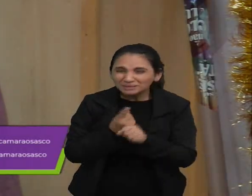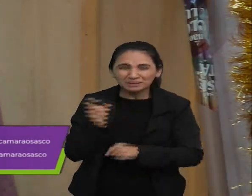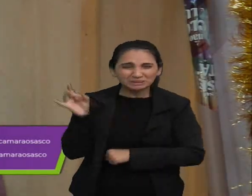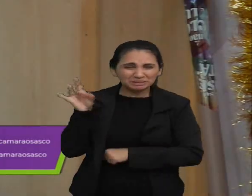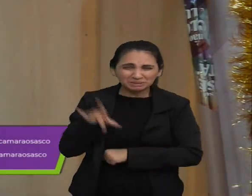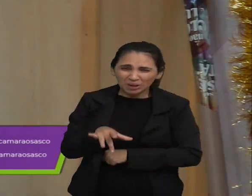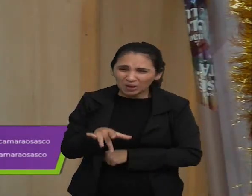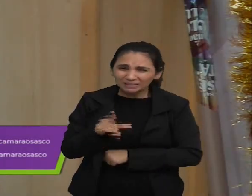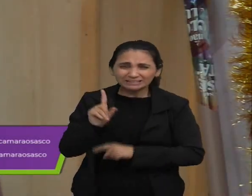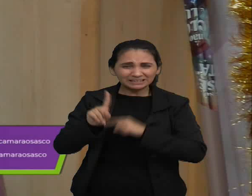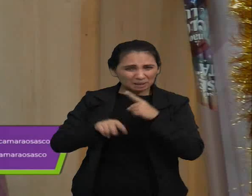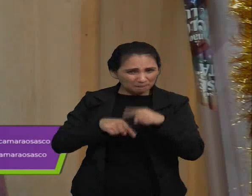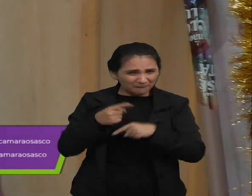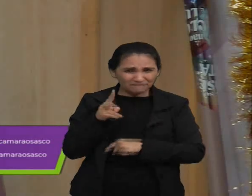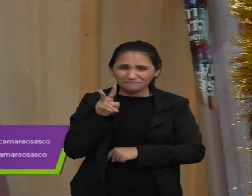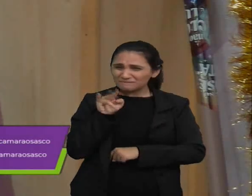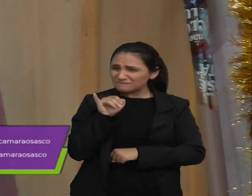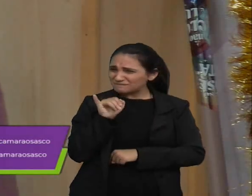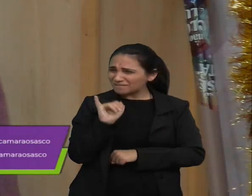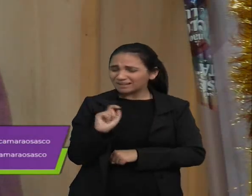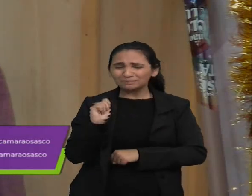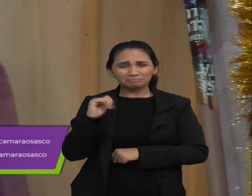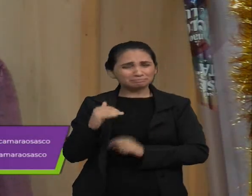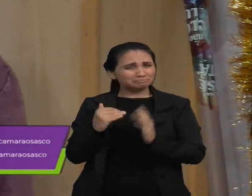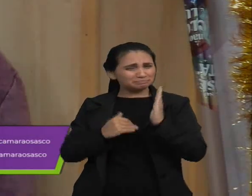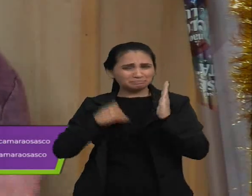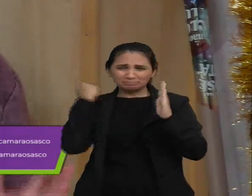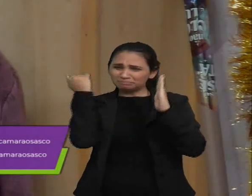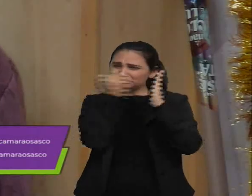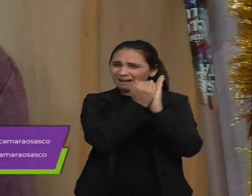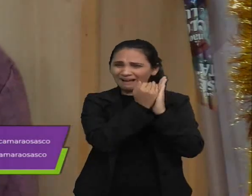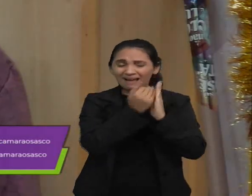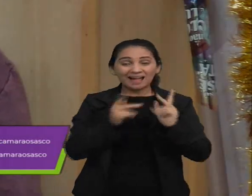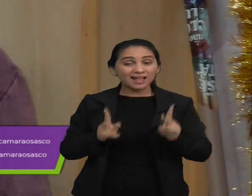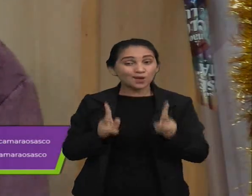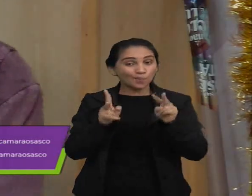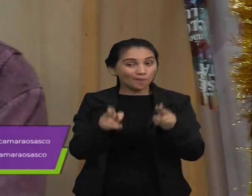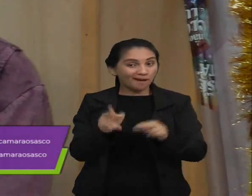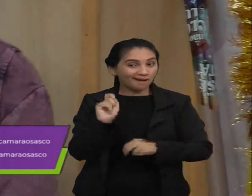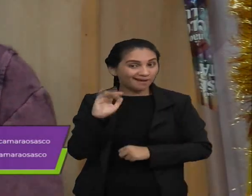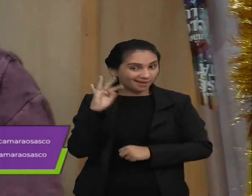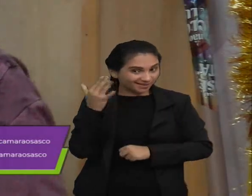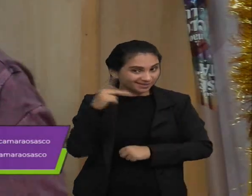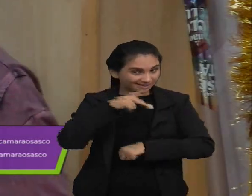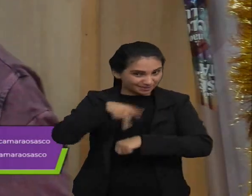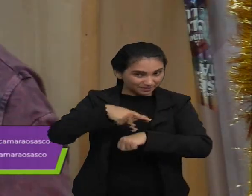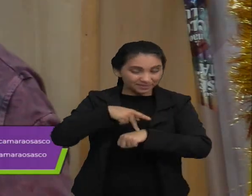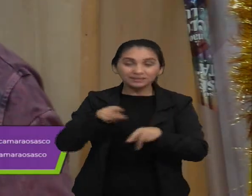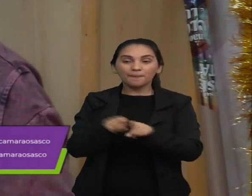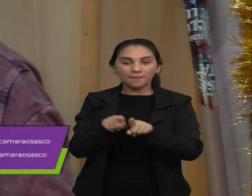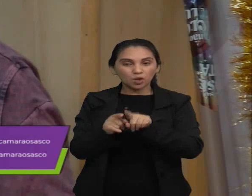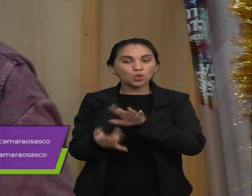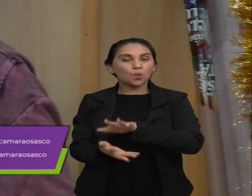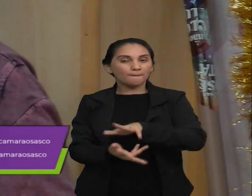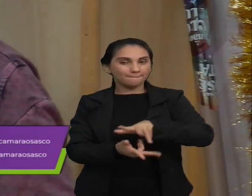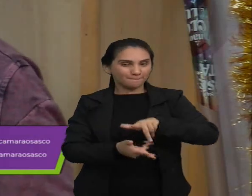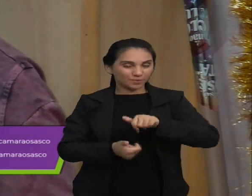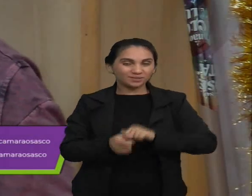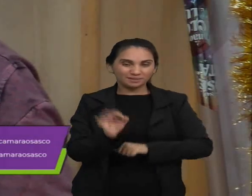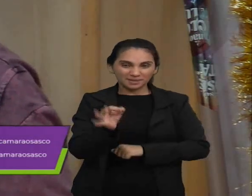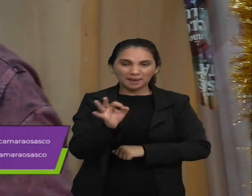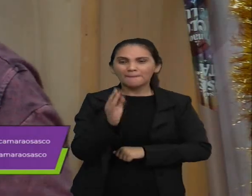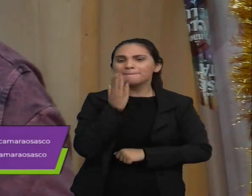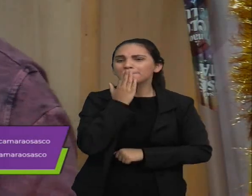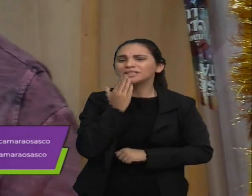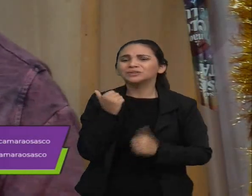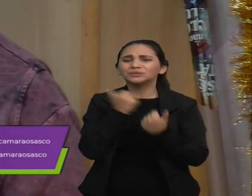porque depois vai entrar na agência reguladora, como aconteceu aqui no país e no mundo inteiro, pedindo